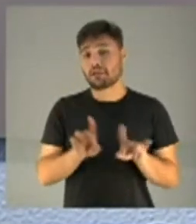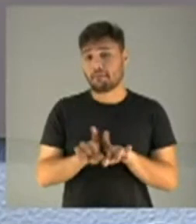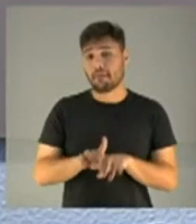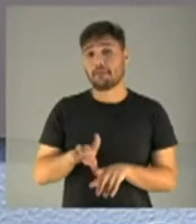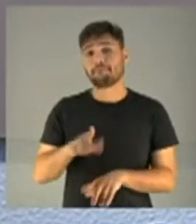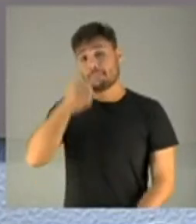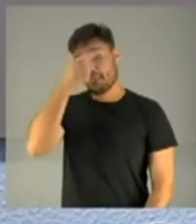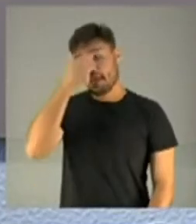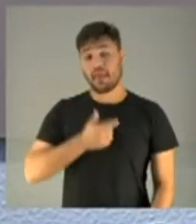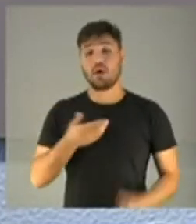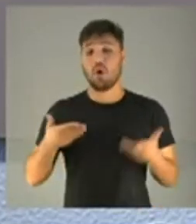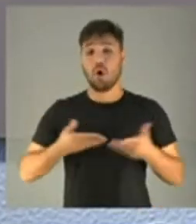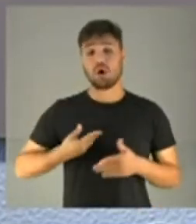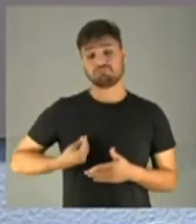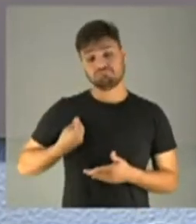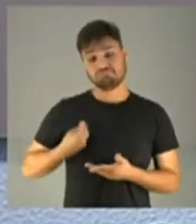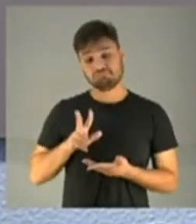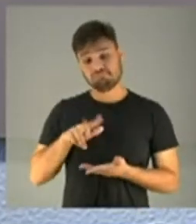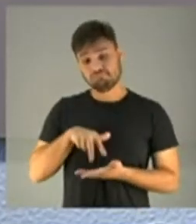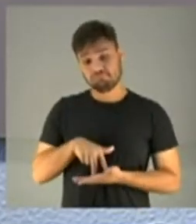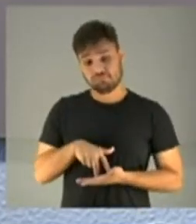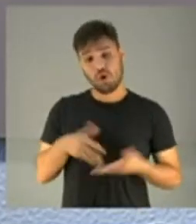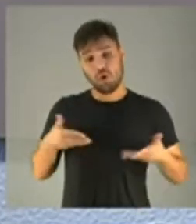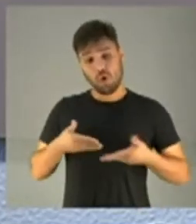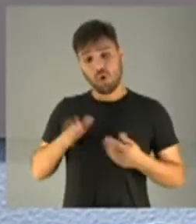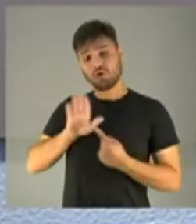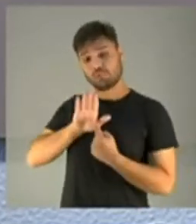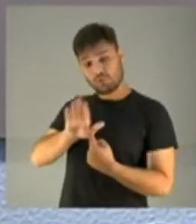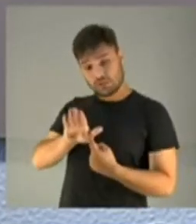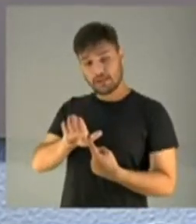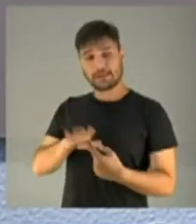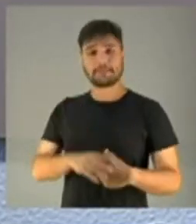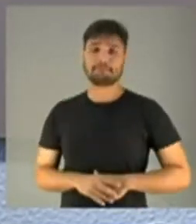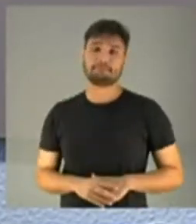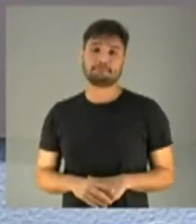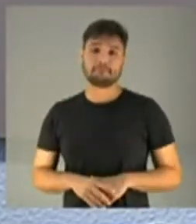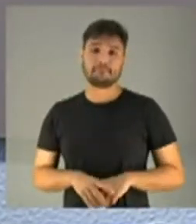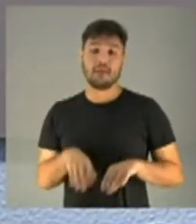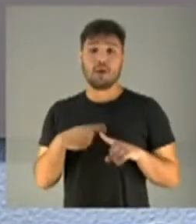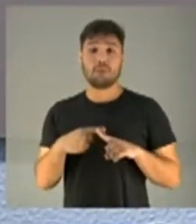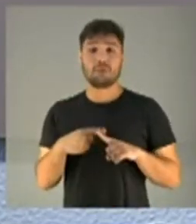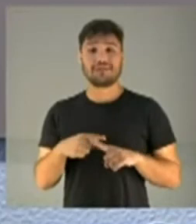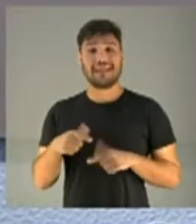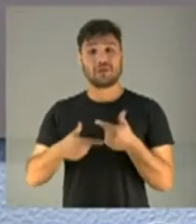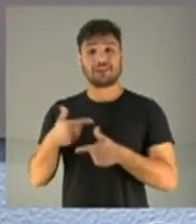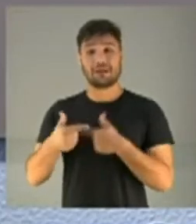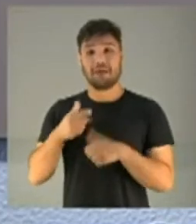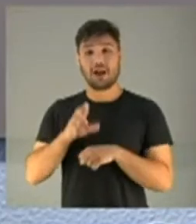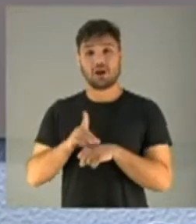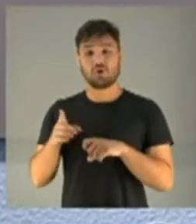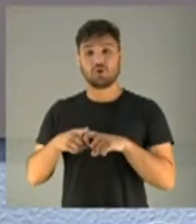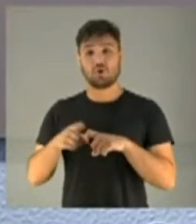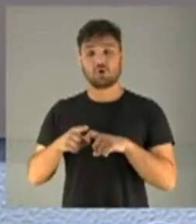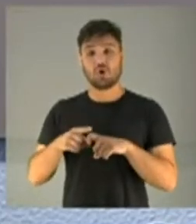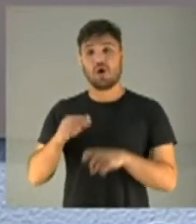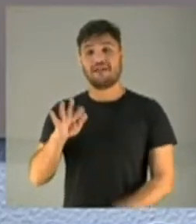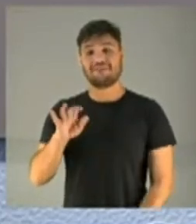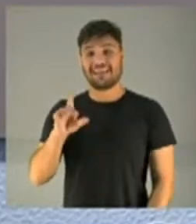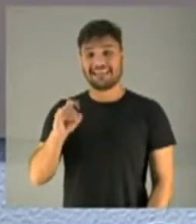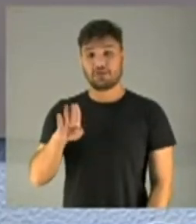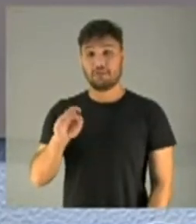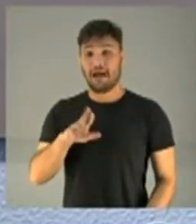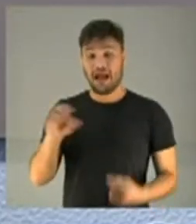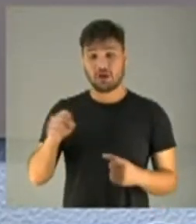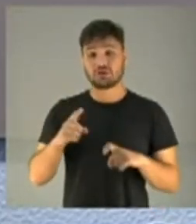eu estou aqui hoje apresentando este testemunho, muito é pelo trabalho do Dr. Fernando Barros e do Dr.